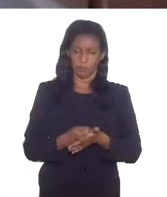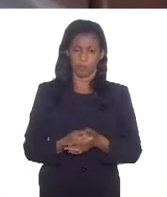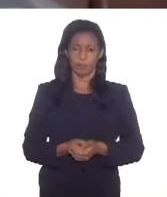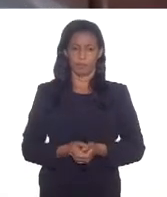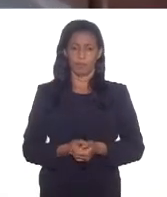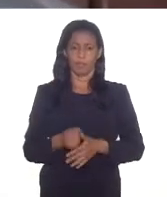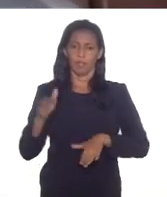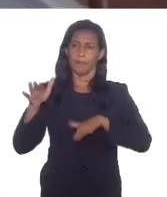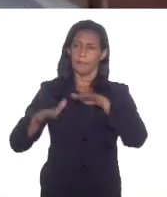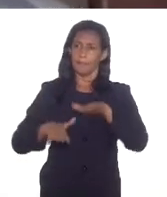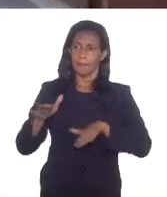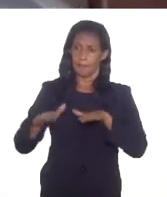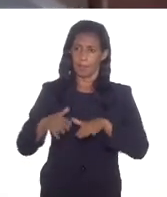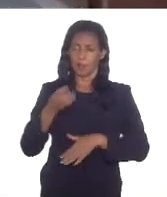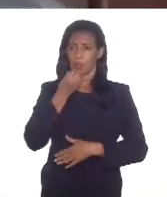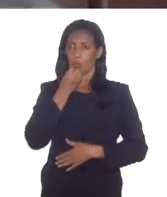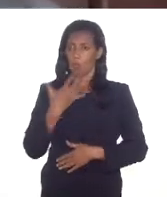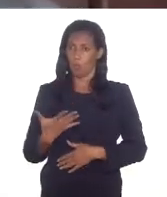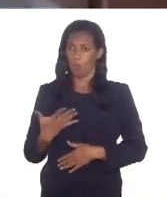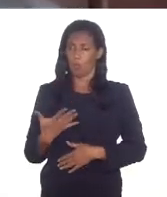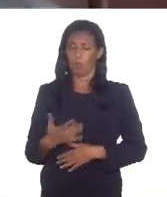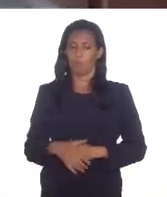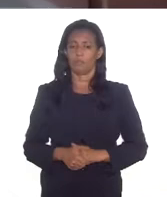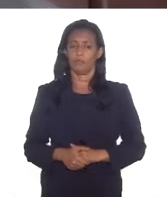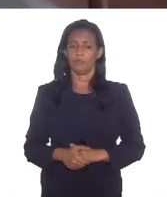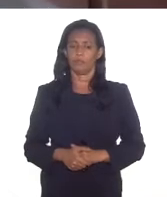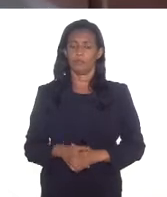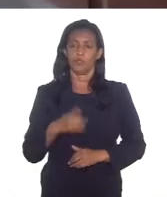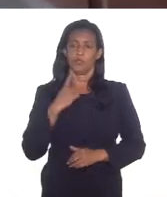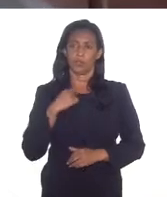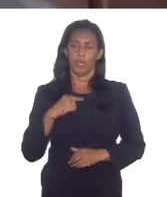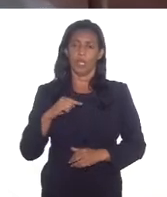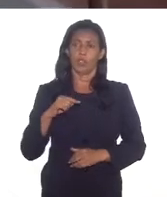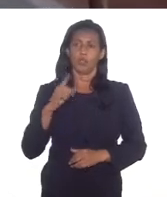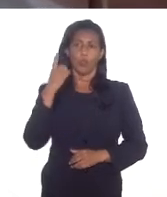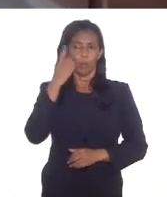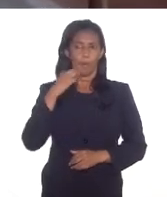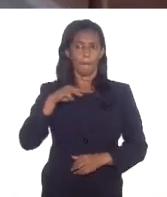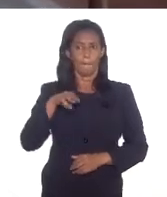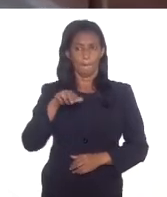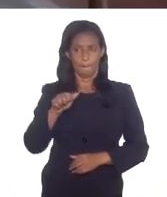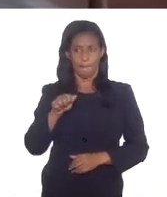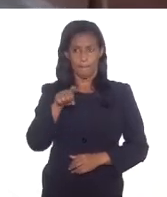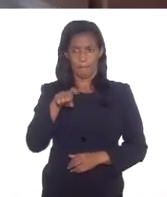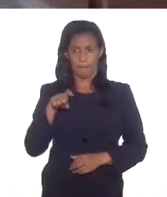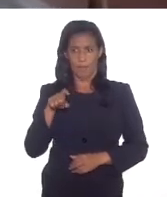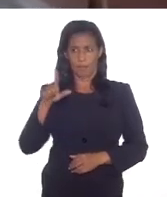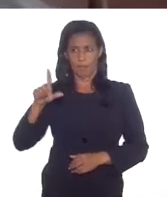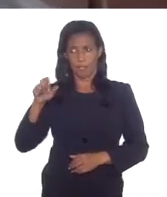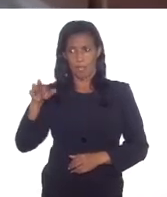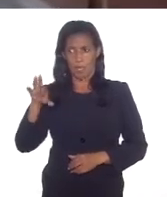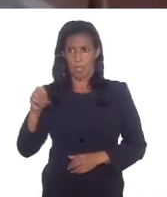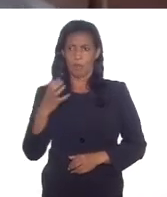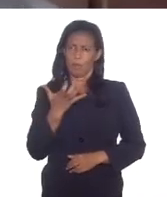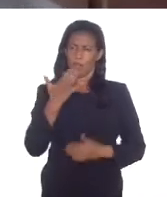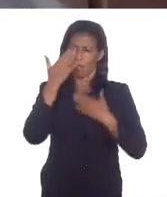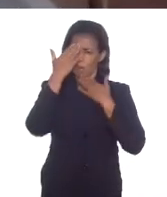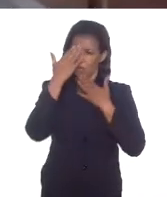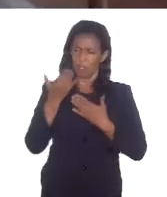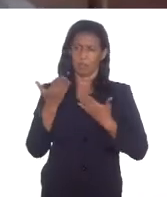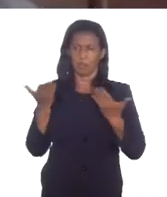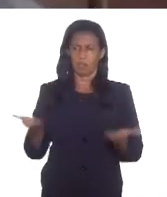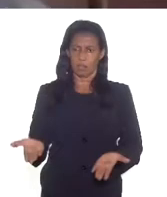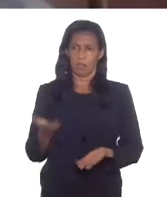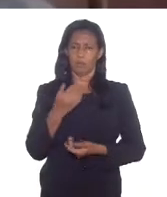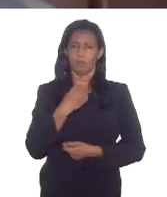de que mesmo com essa boa vontade do deputado Max Lemos, né, tanto, e quero agradecer muito, tanto a Vossa Excelência